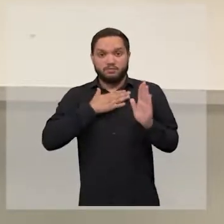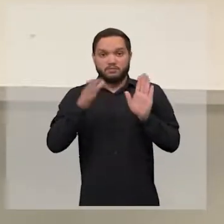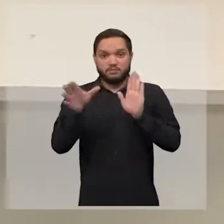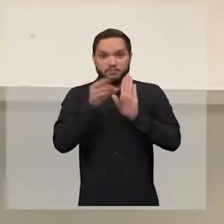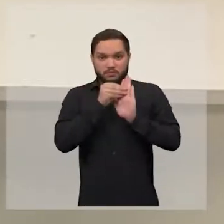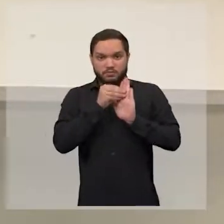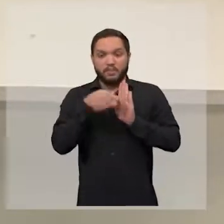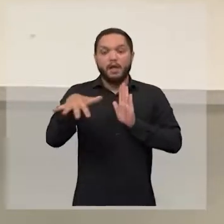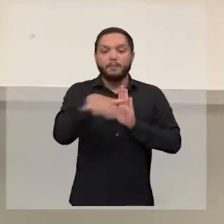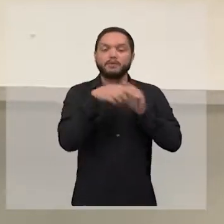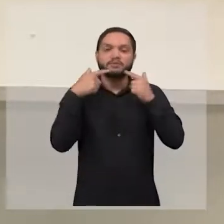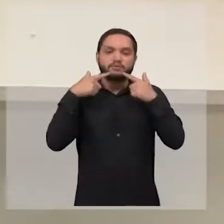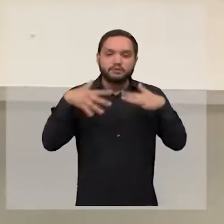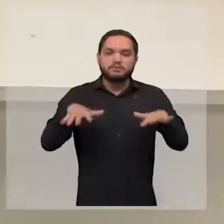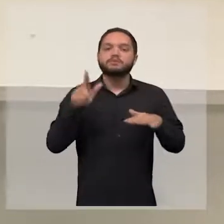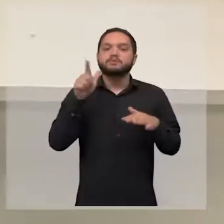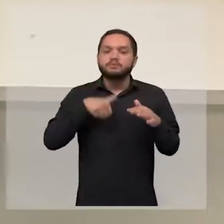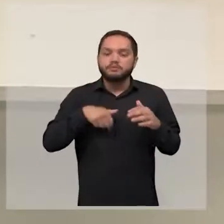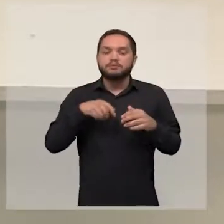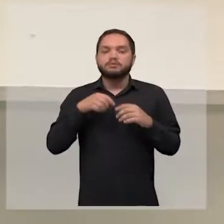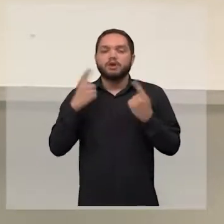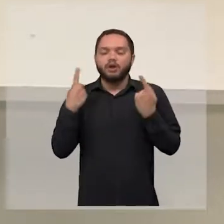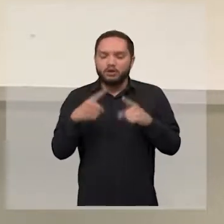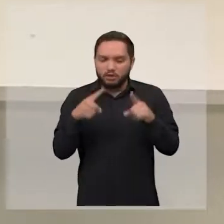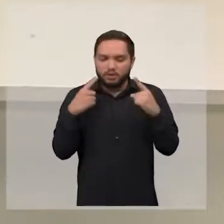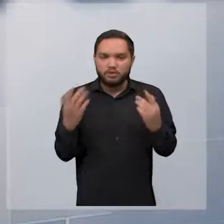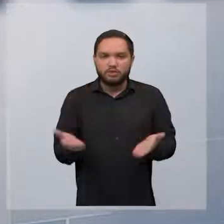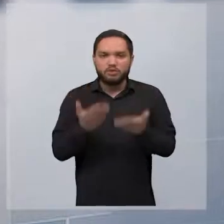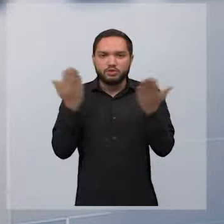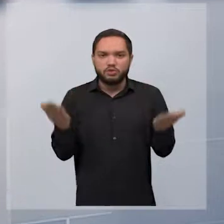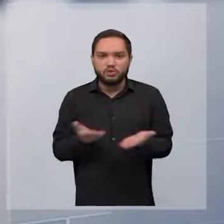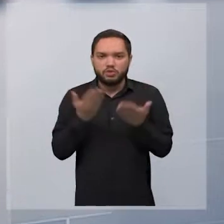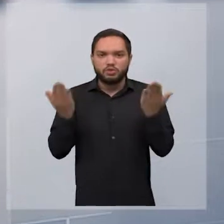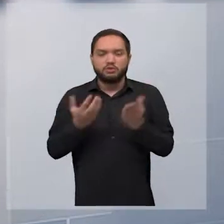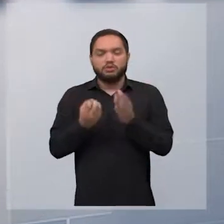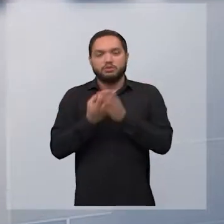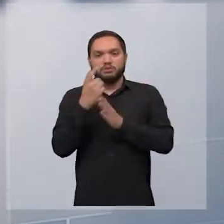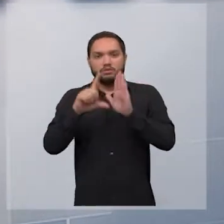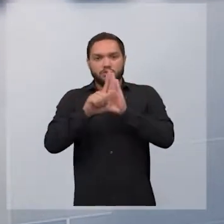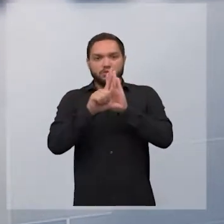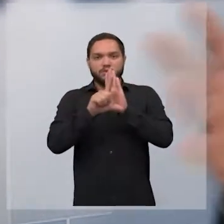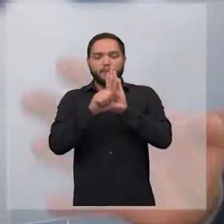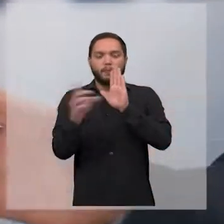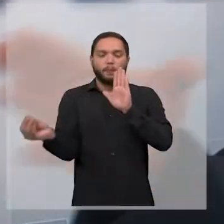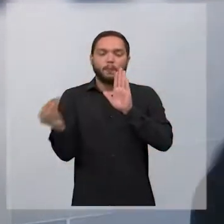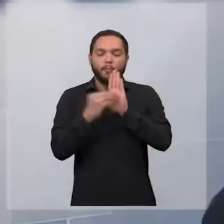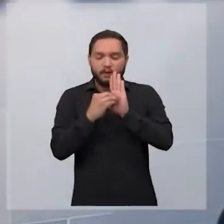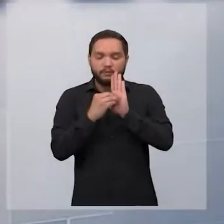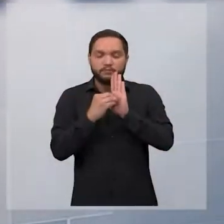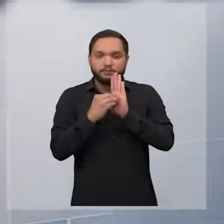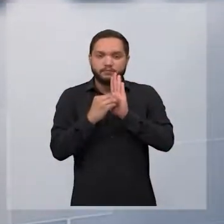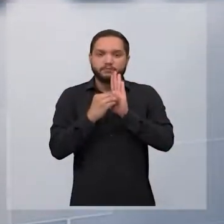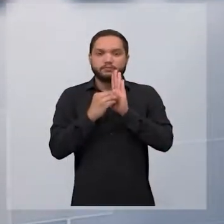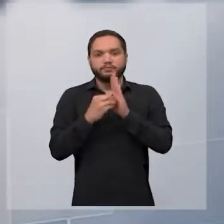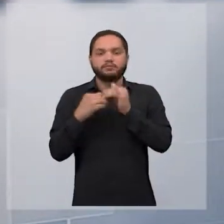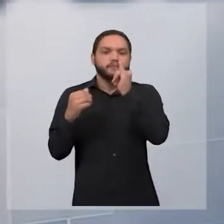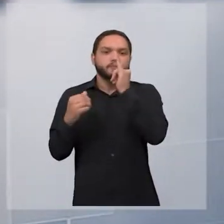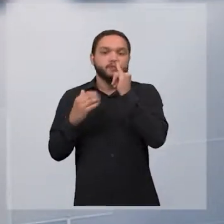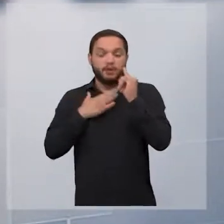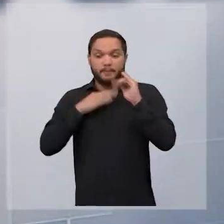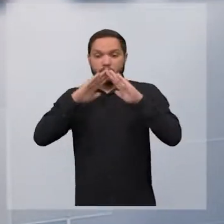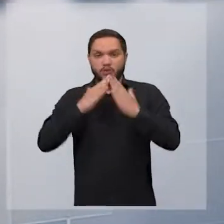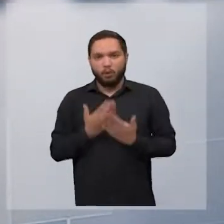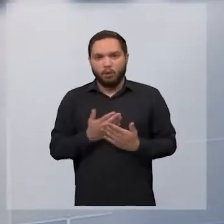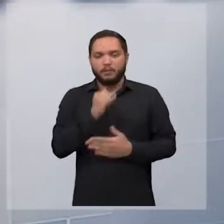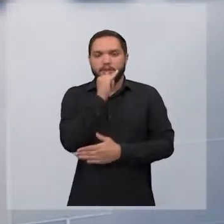gente possa estimular, do ponto de vista de lei, até prever que empreendimento... Eu vou dar um exemplo da minha escola. Eu dou